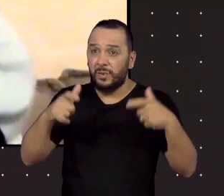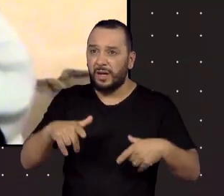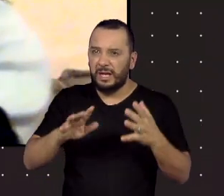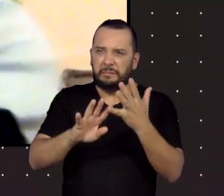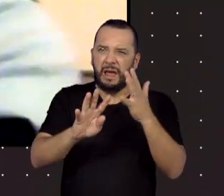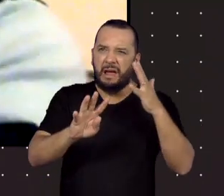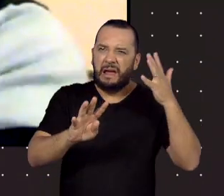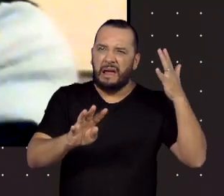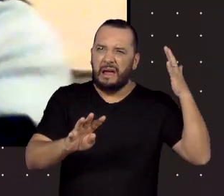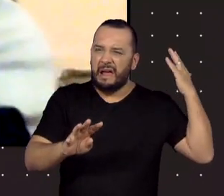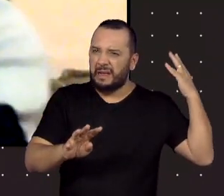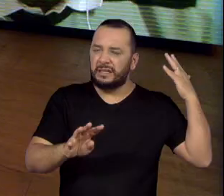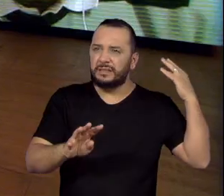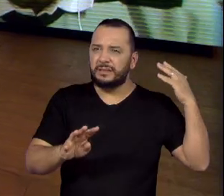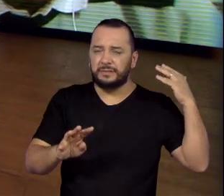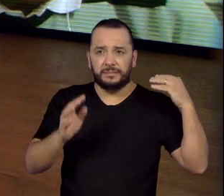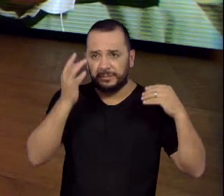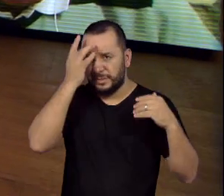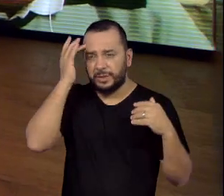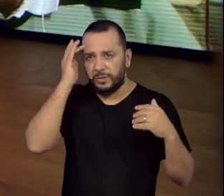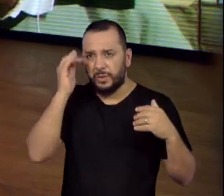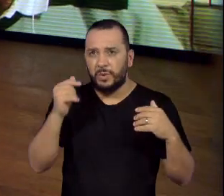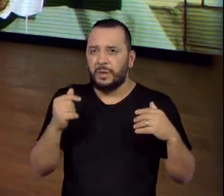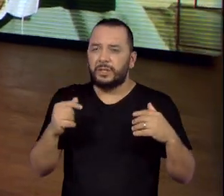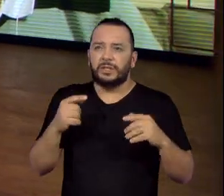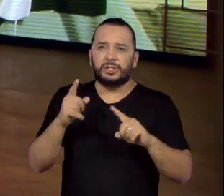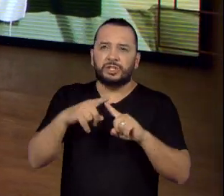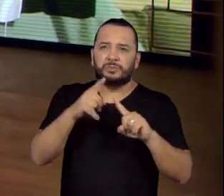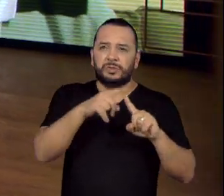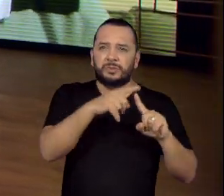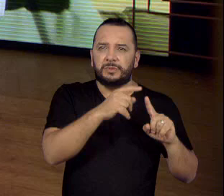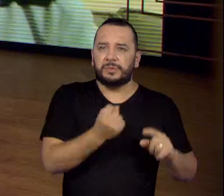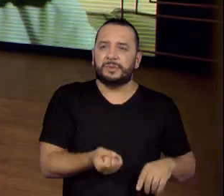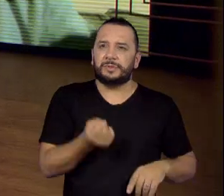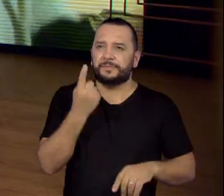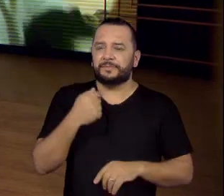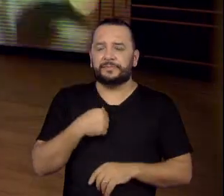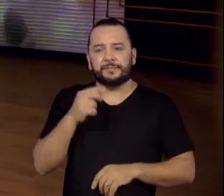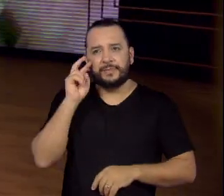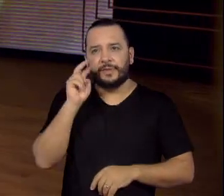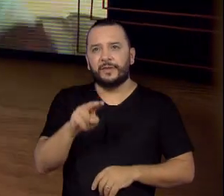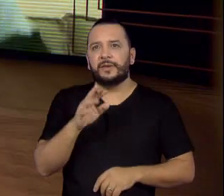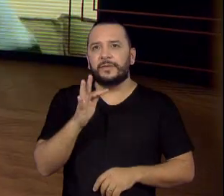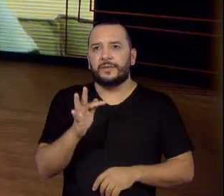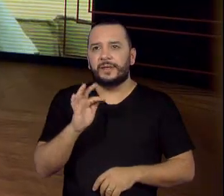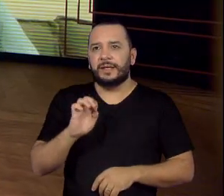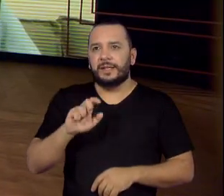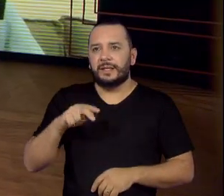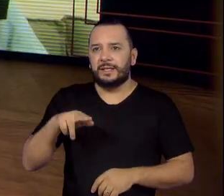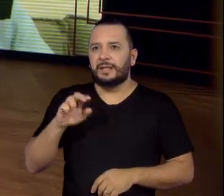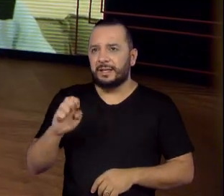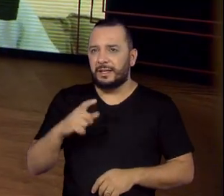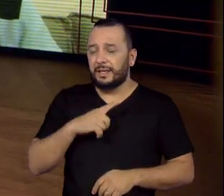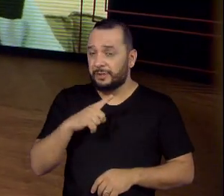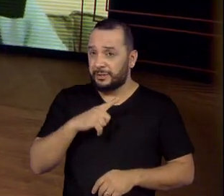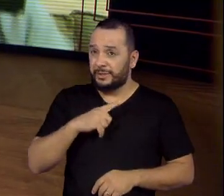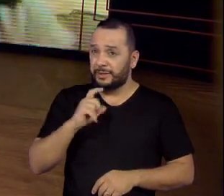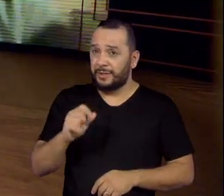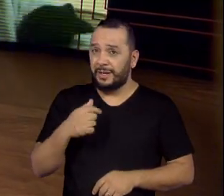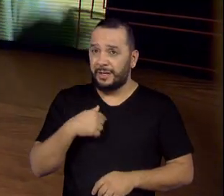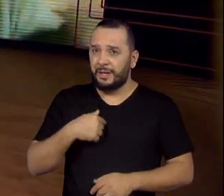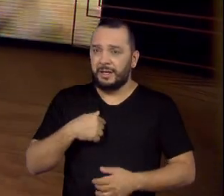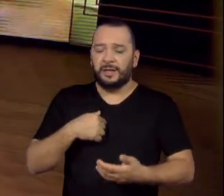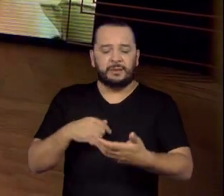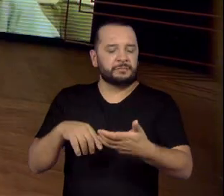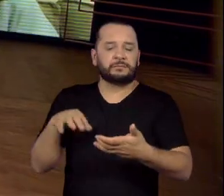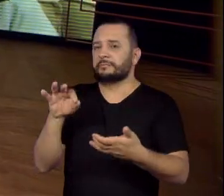Os tipos mais estranhos. E aí eu fiquei lá vendo o Fellini, ele tinha uma prancheta na mão dele, e a